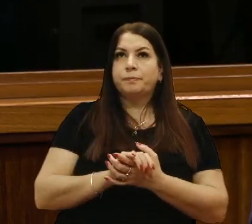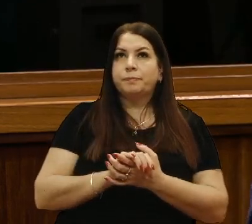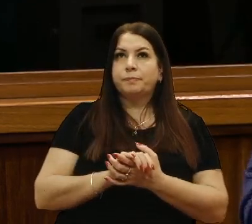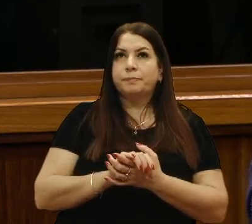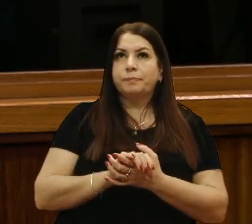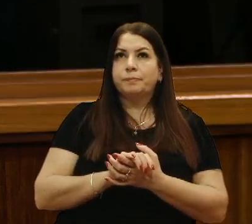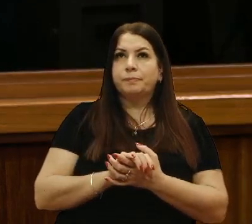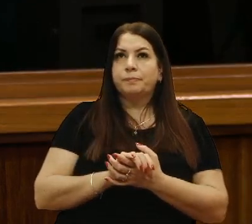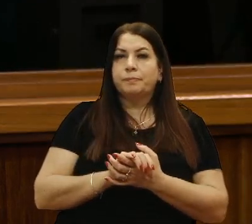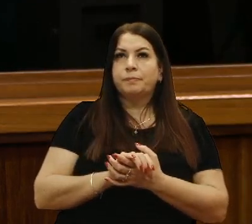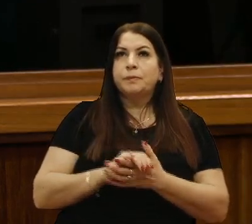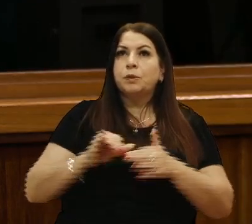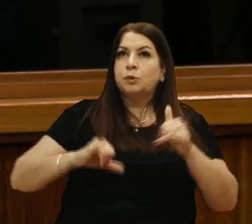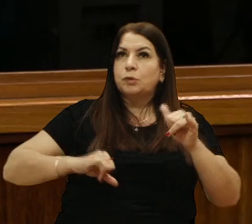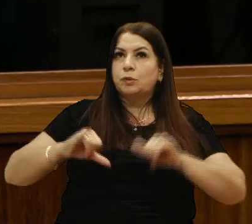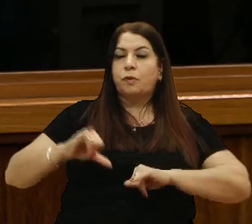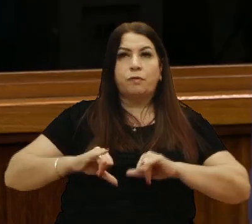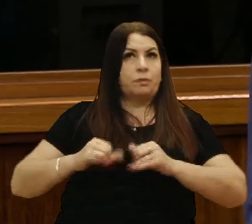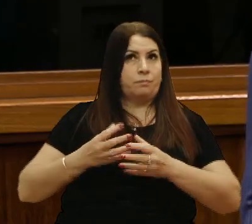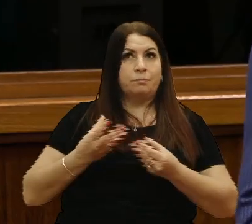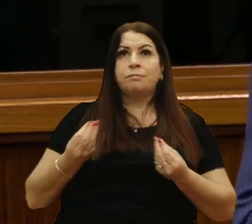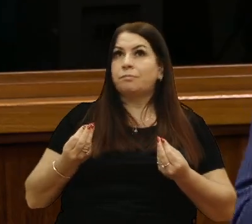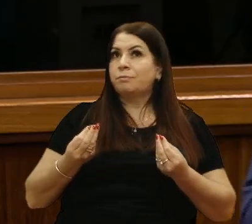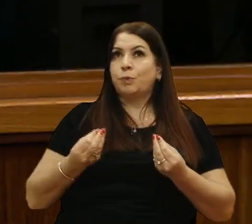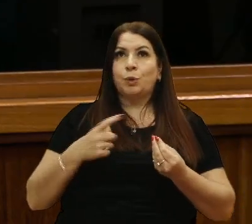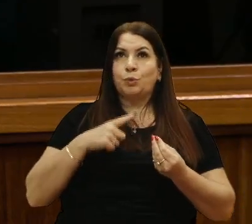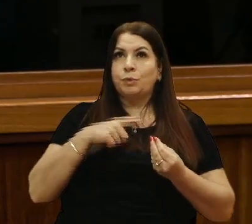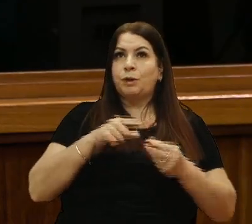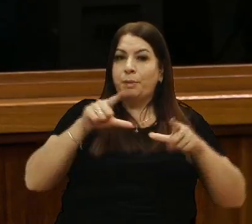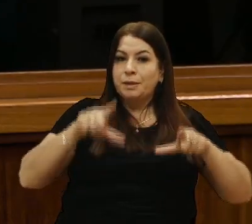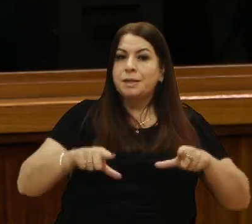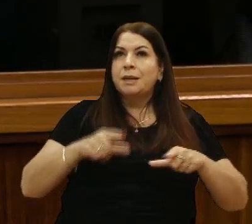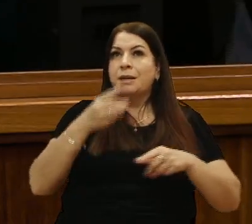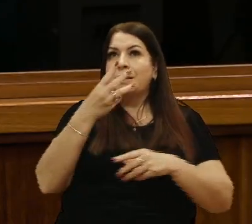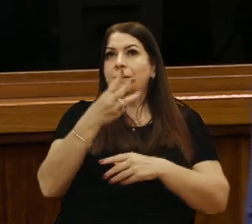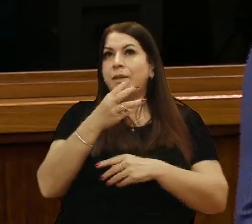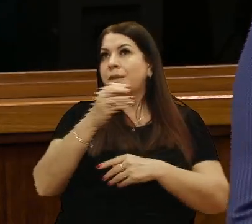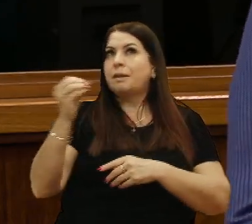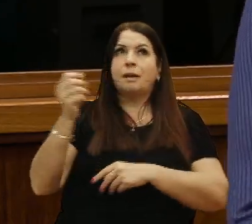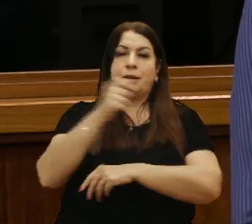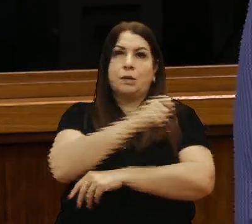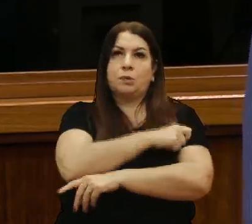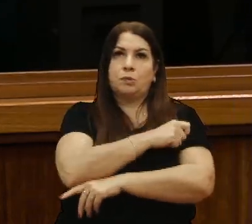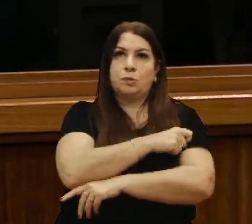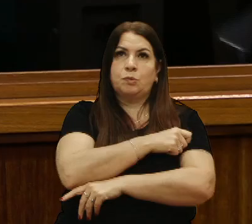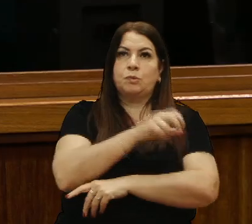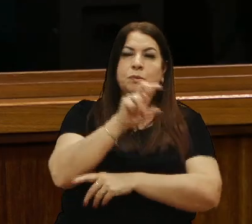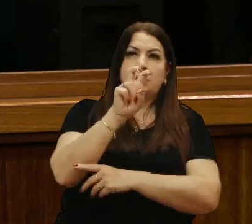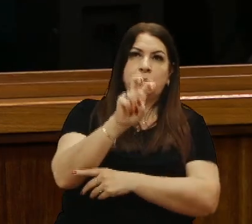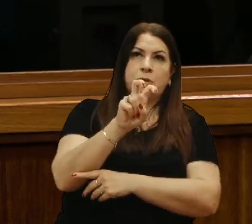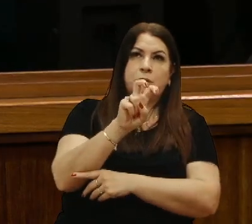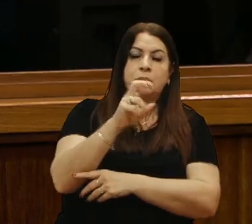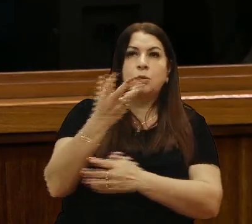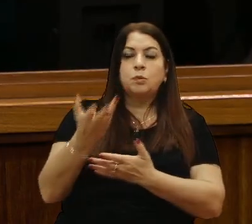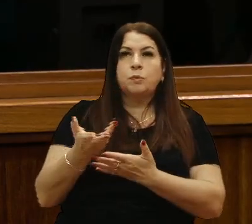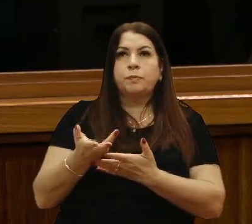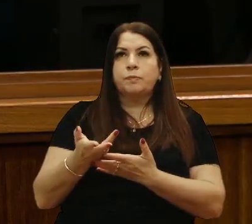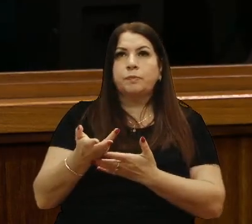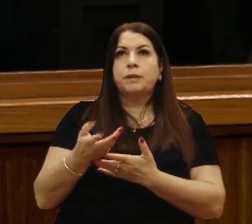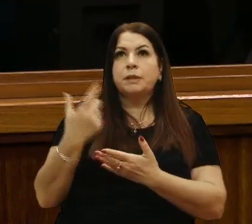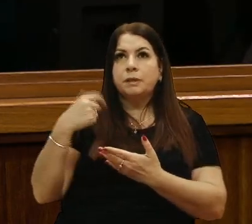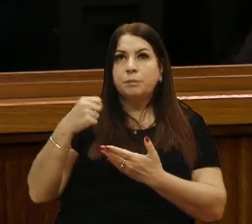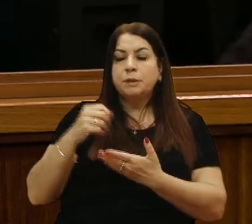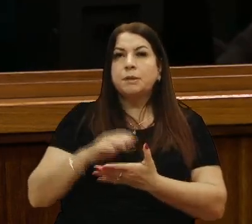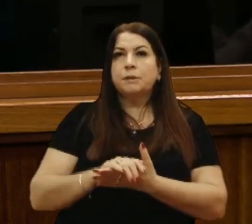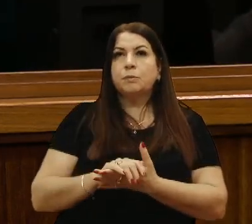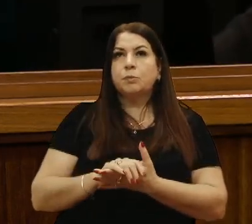gente sofre muito, porque às vezes tu tem lá uma sala com 30 e tantos alunos, tem 5 que